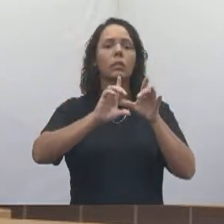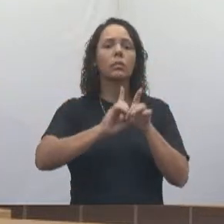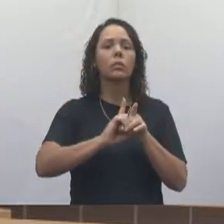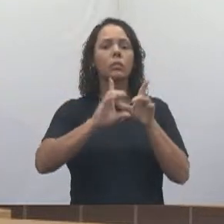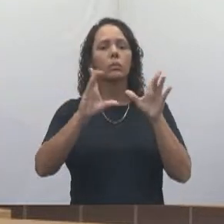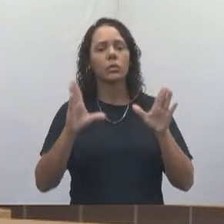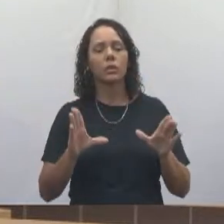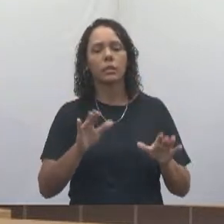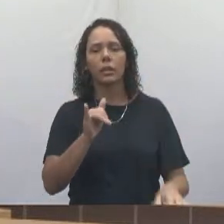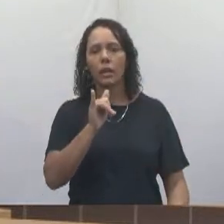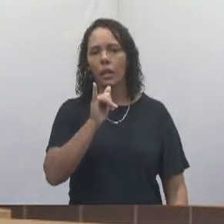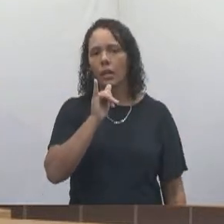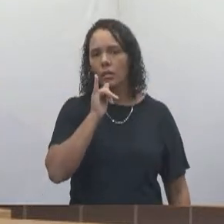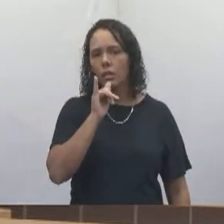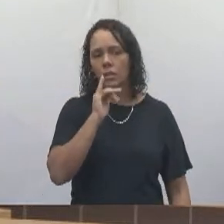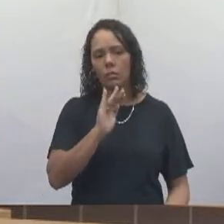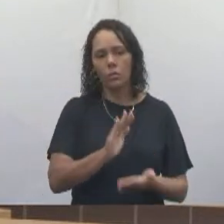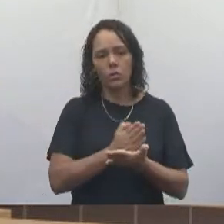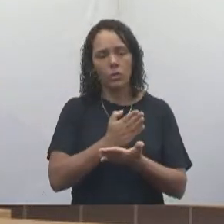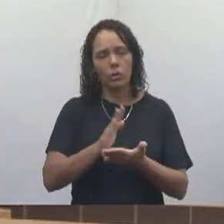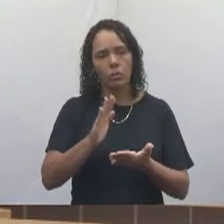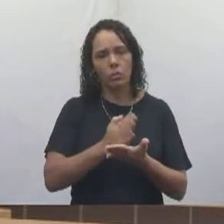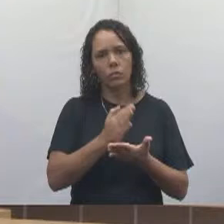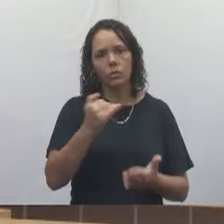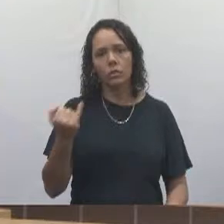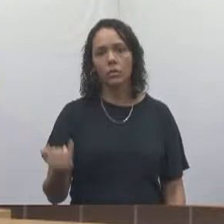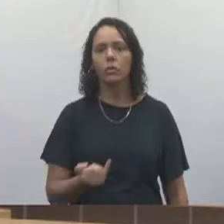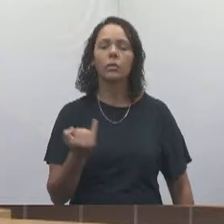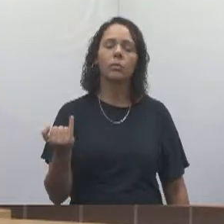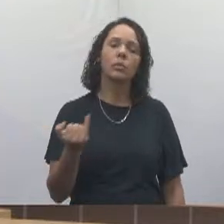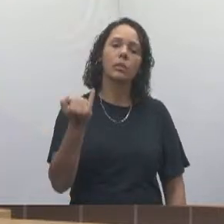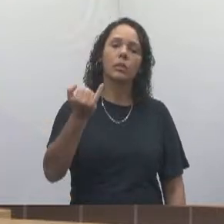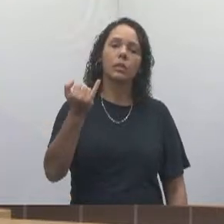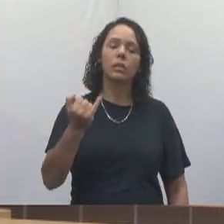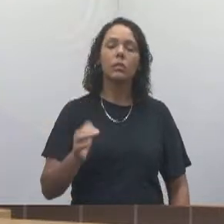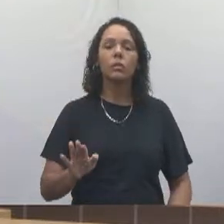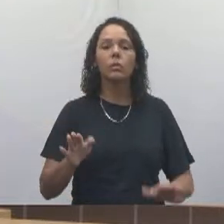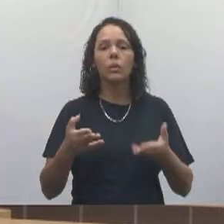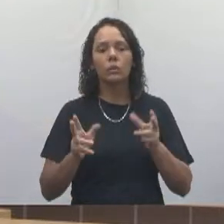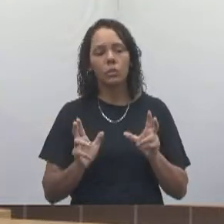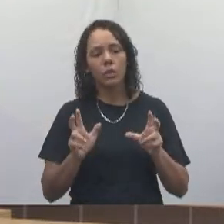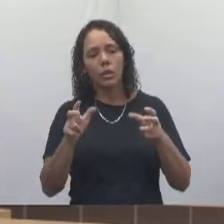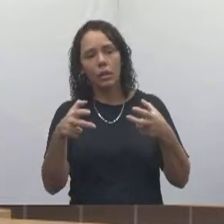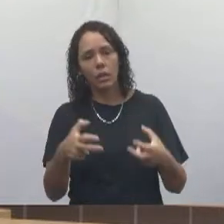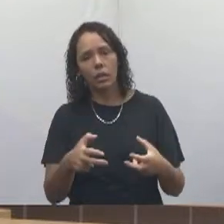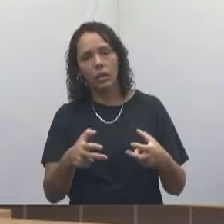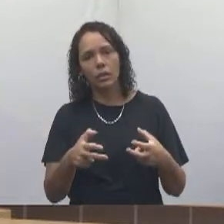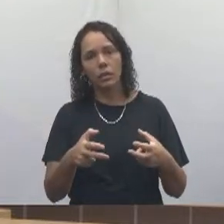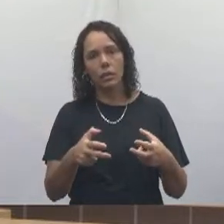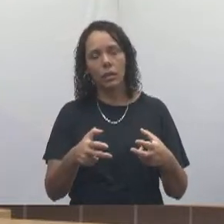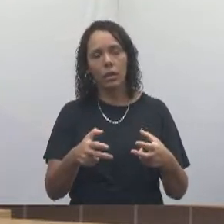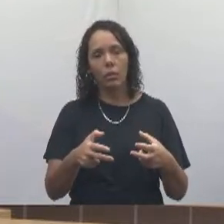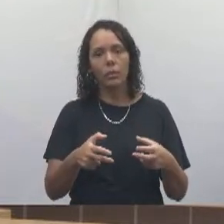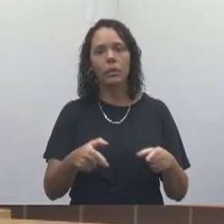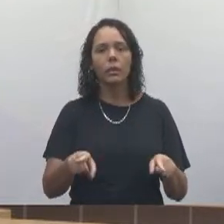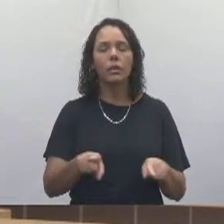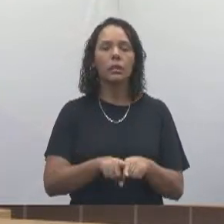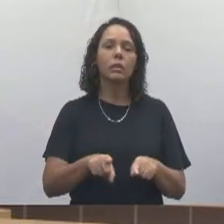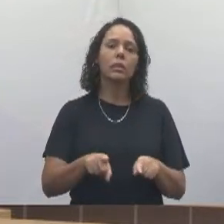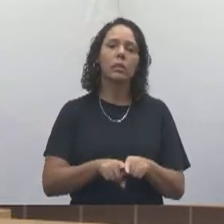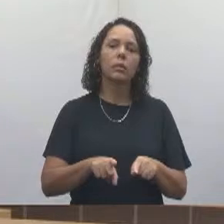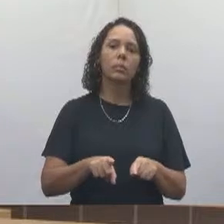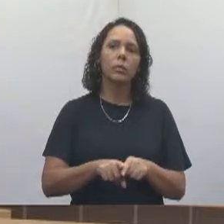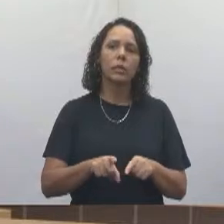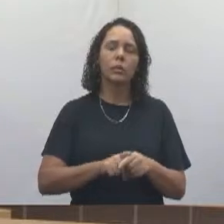Alguns exemplos são importantes sobre isto. Enquanto nas câmaras municipais e no poder executivo de